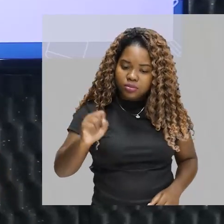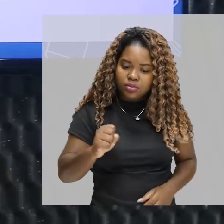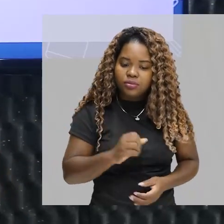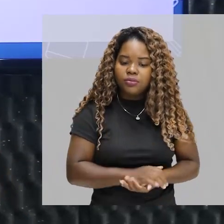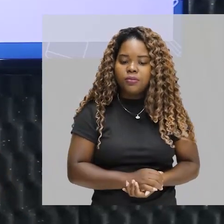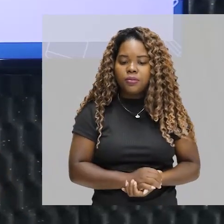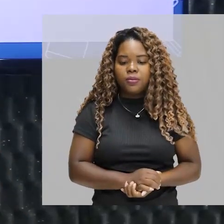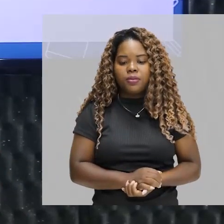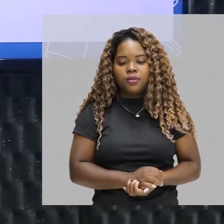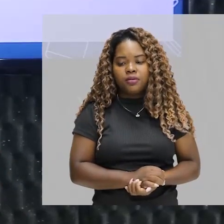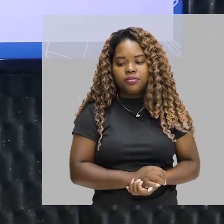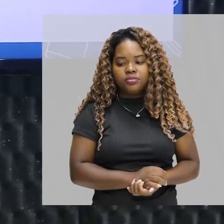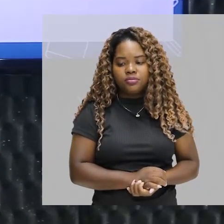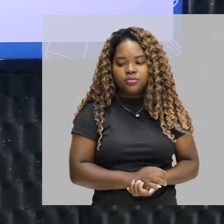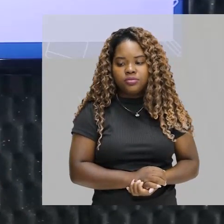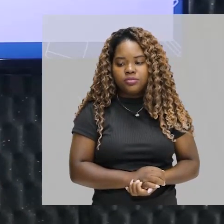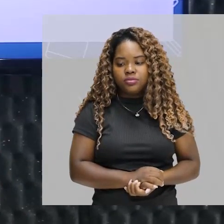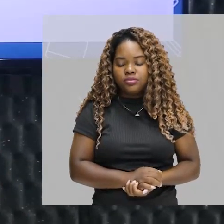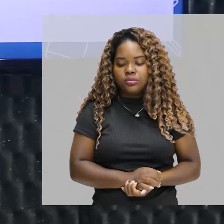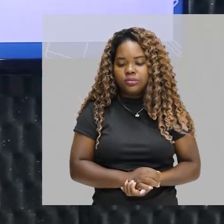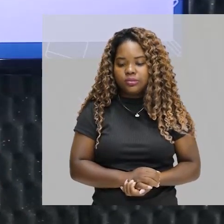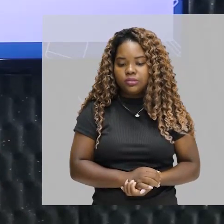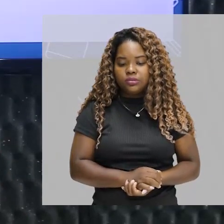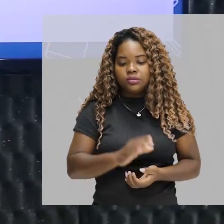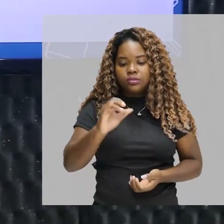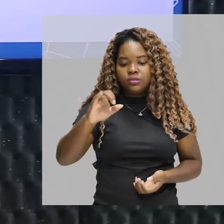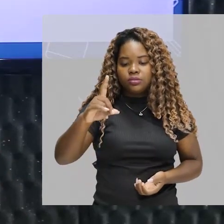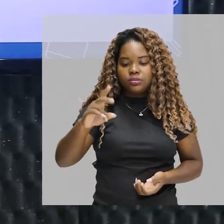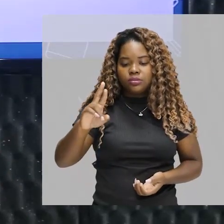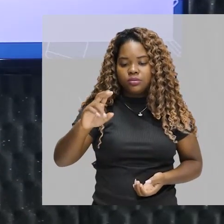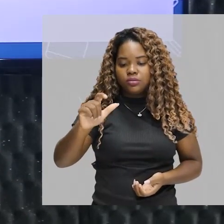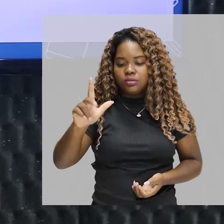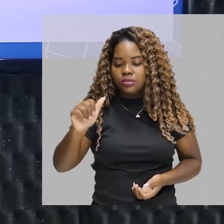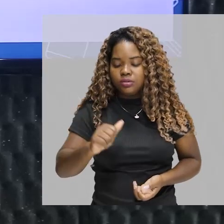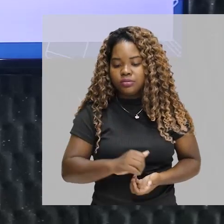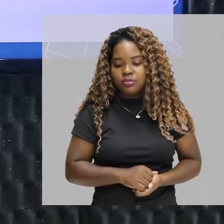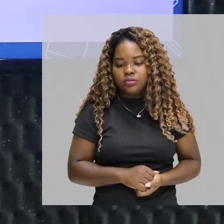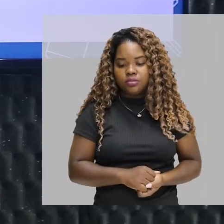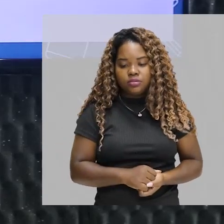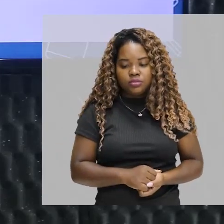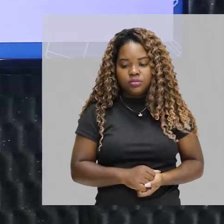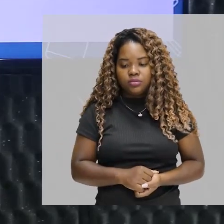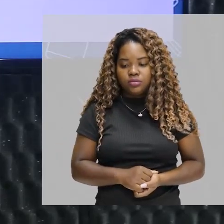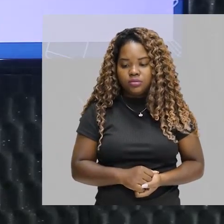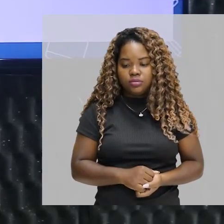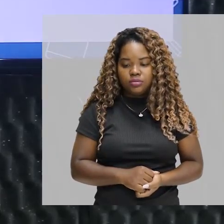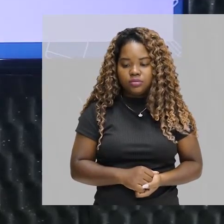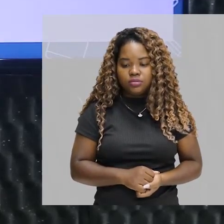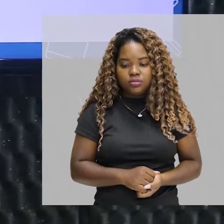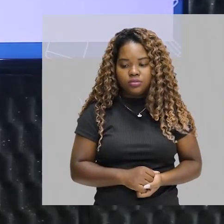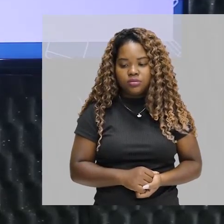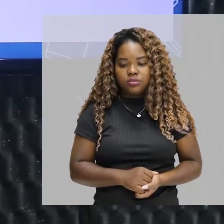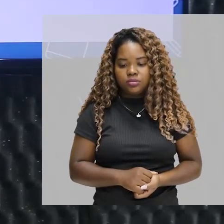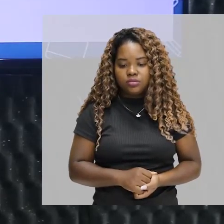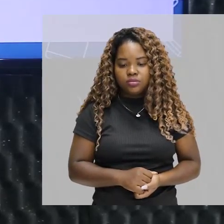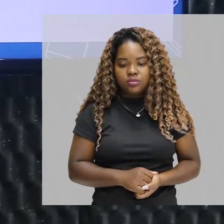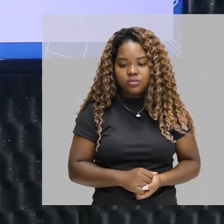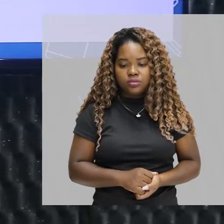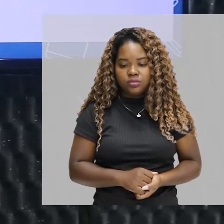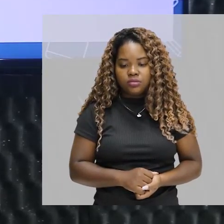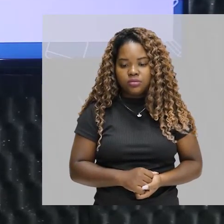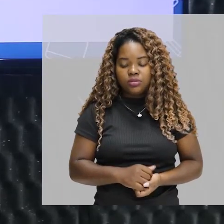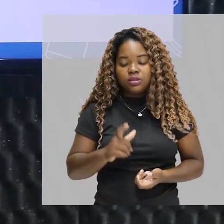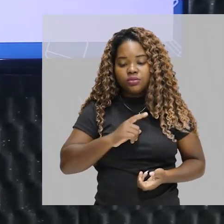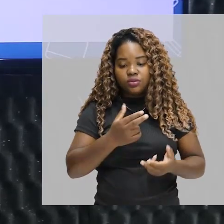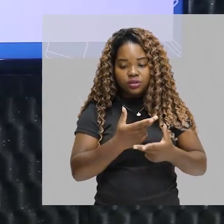Botas, As Fadas eu nunca assisti. Cinderela, quem nunca assistiu Cinderela, gente? Pelo amor de Deus. O Pequeno Polegar,